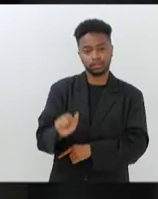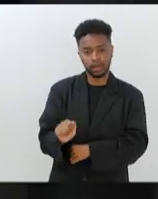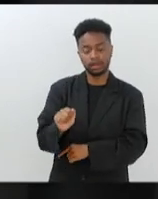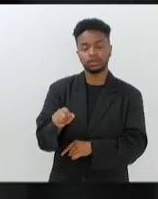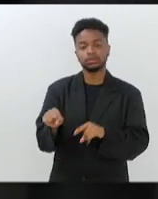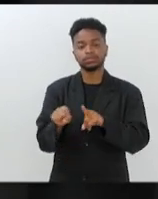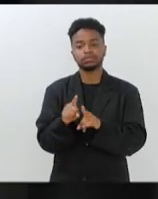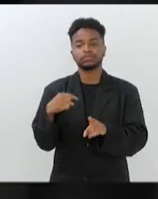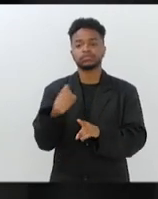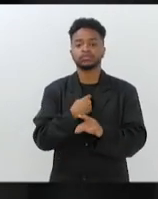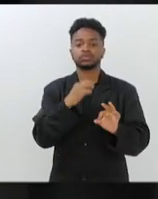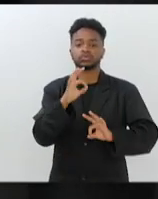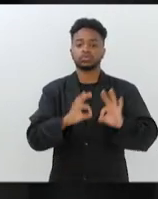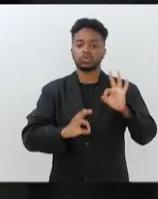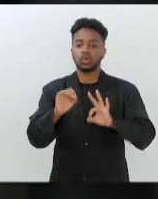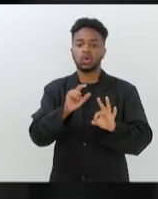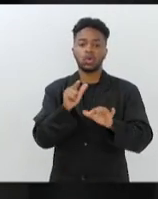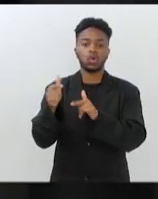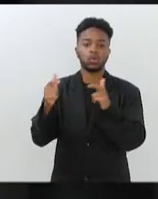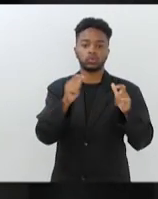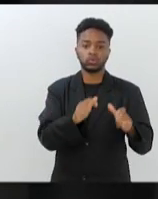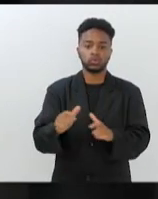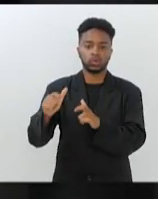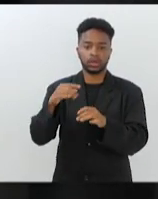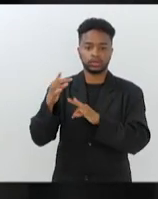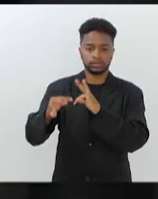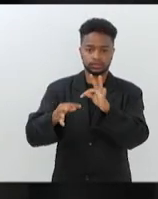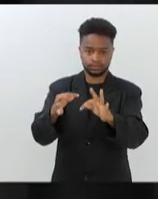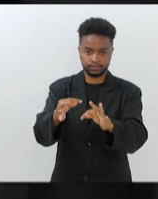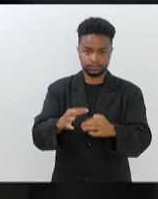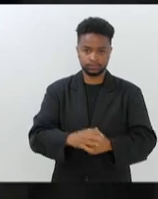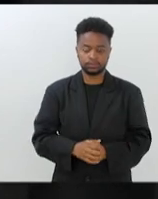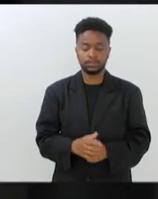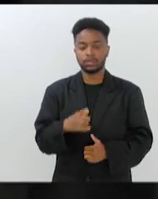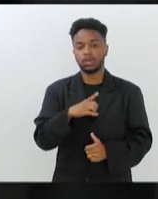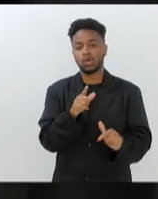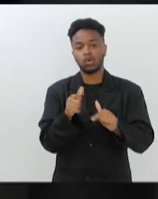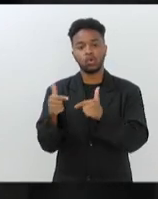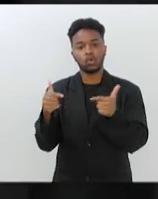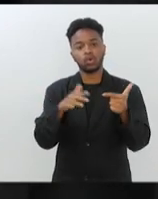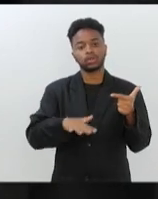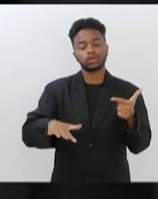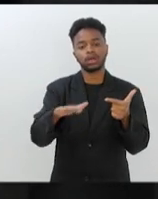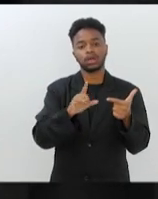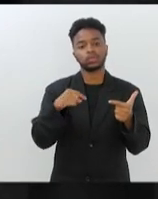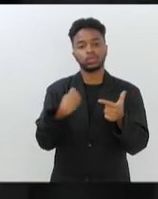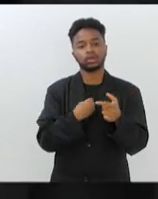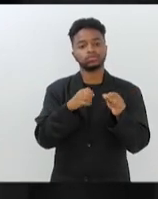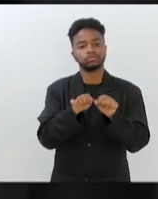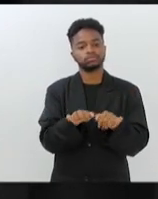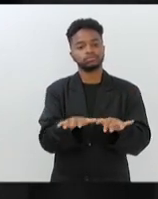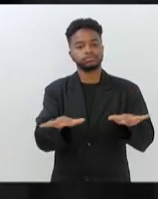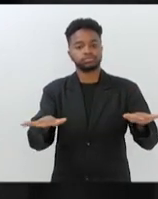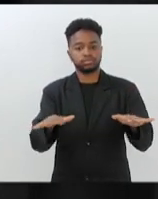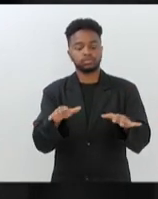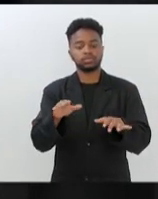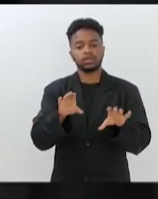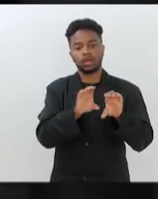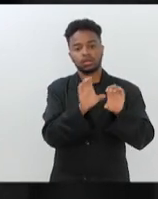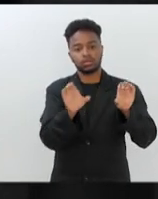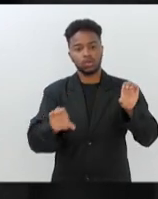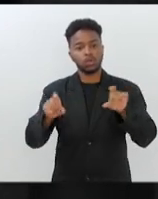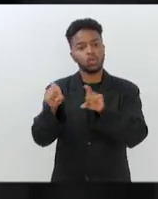tá construindo outras estações de tratamento outras áreas onde a gente tá expandindo a saneamento